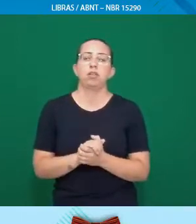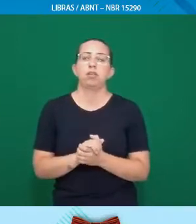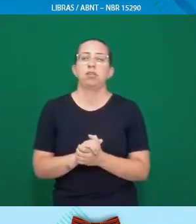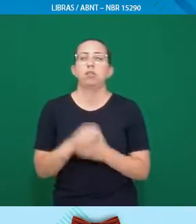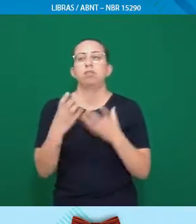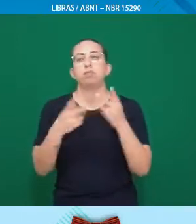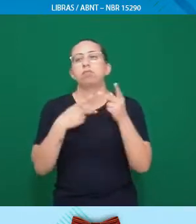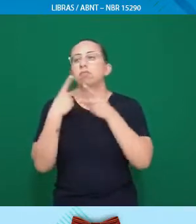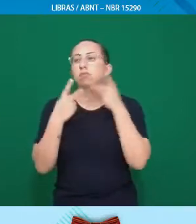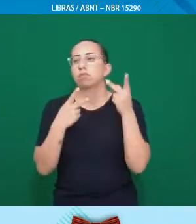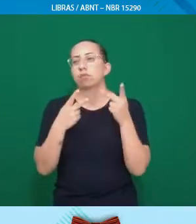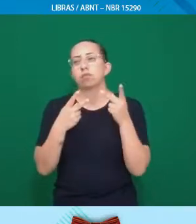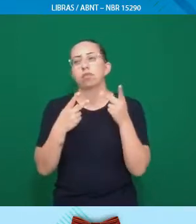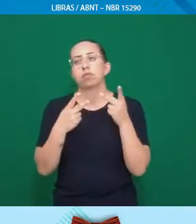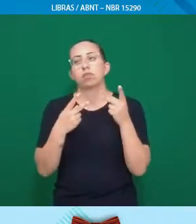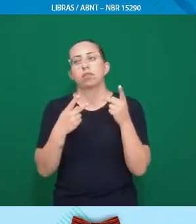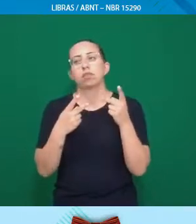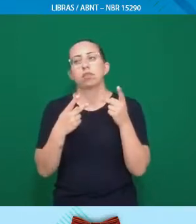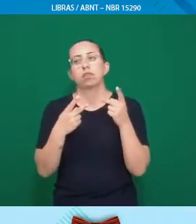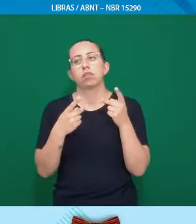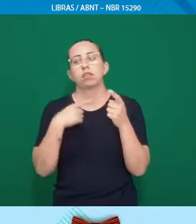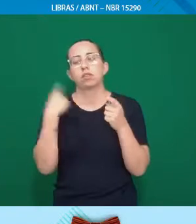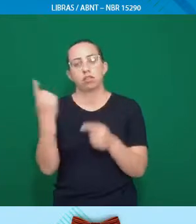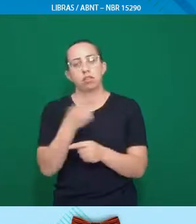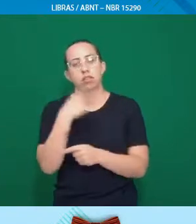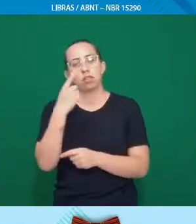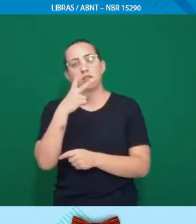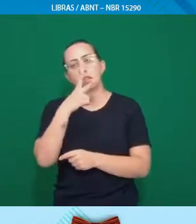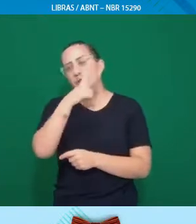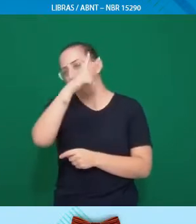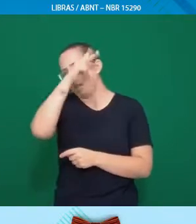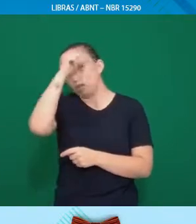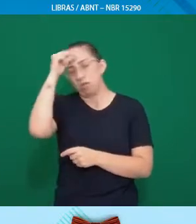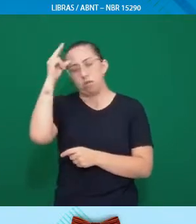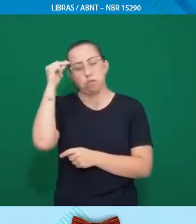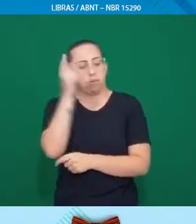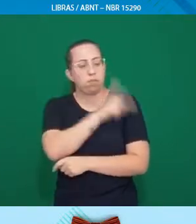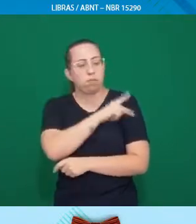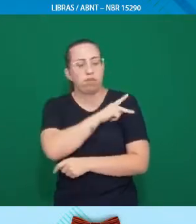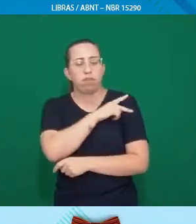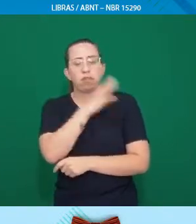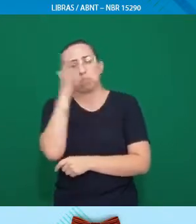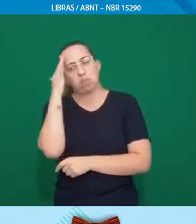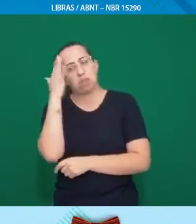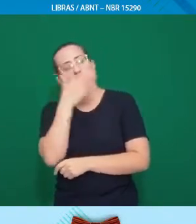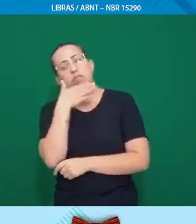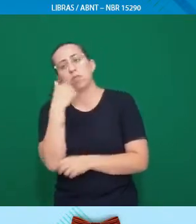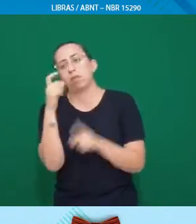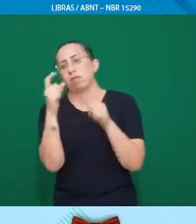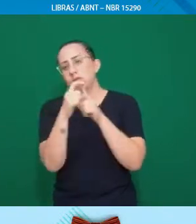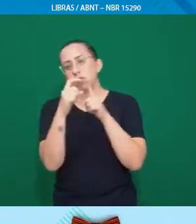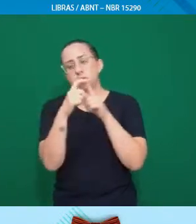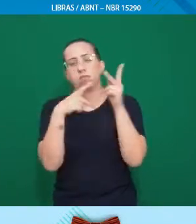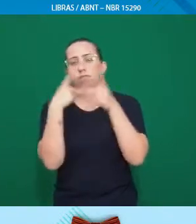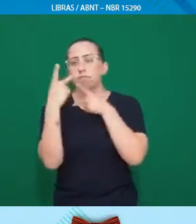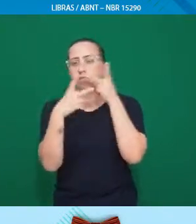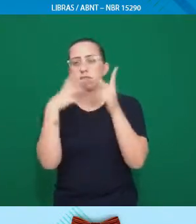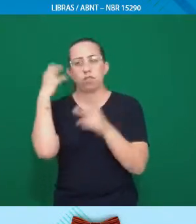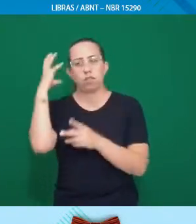é eu gostaria muito que o negócio perfeito já disse algumas palavras